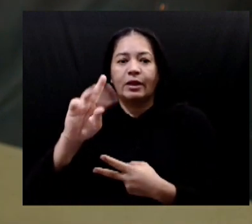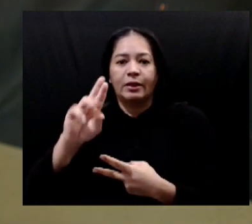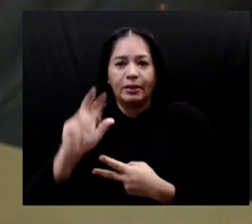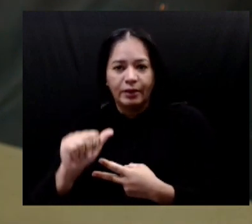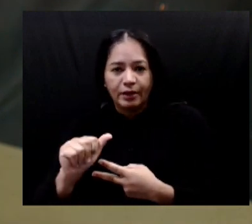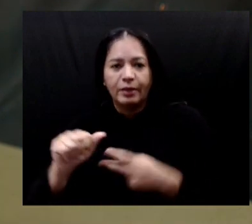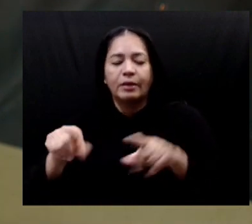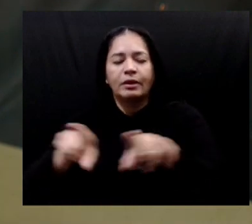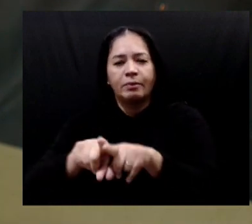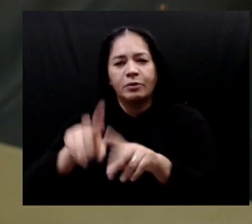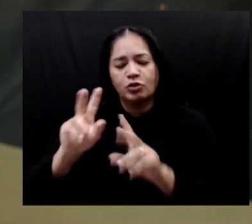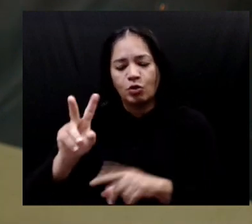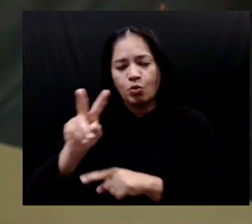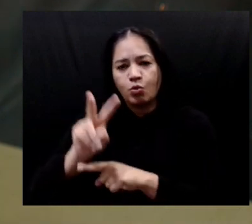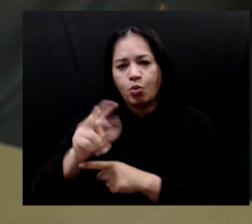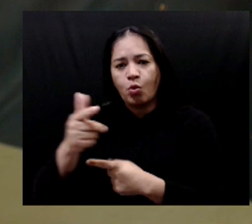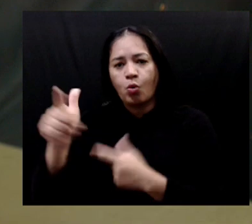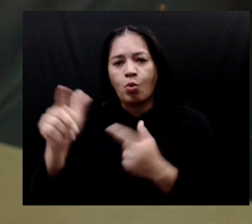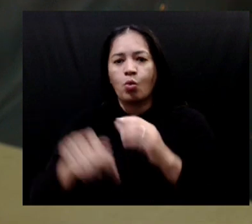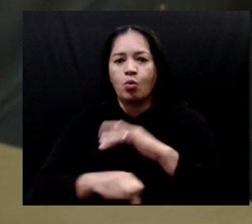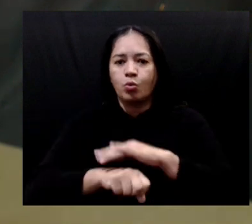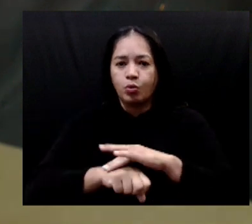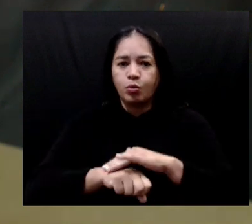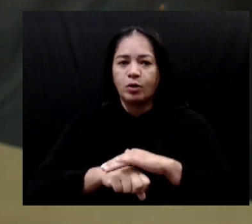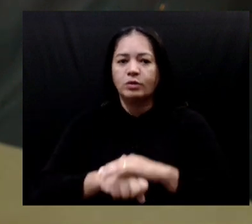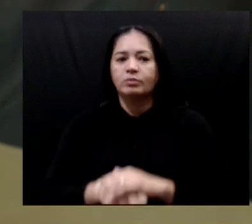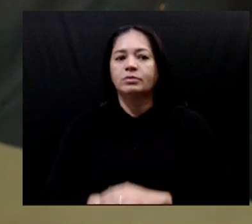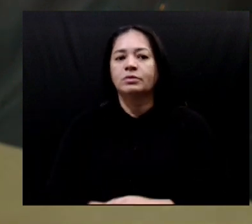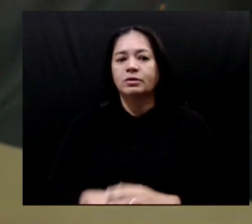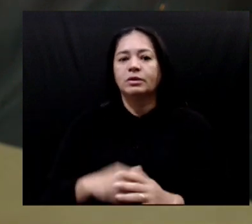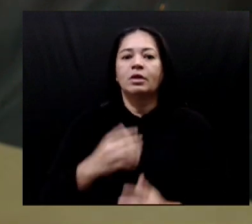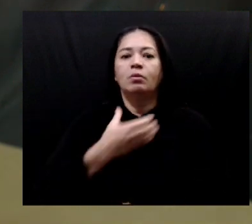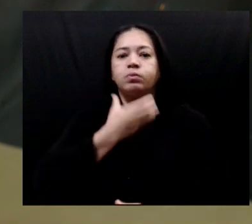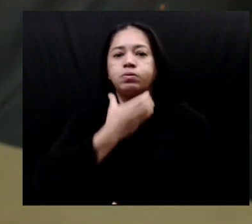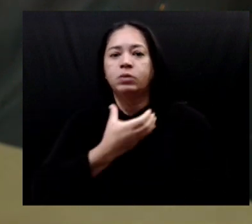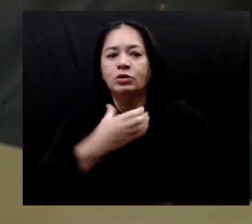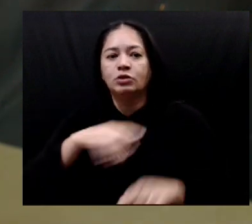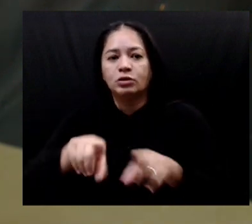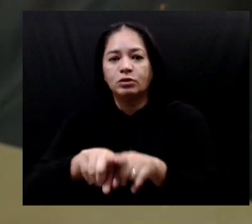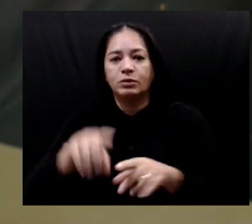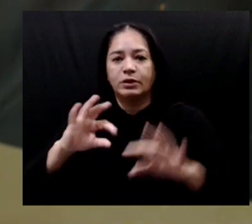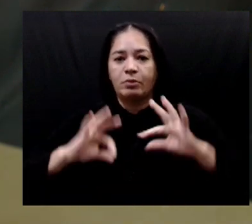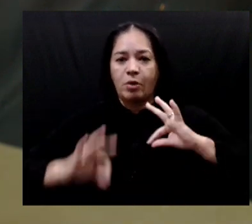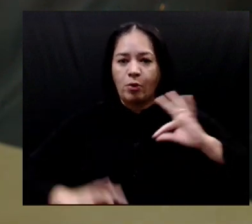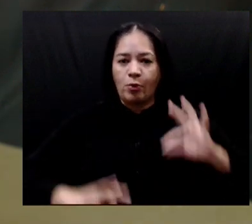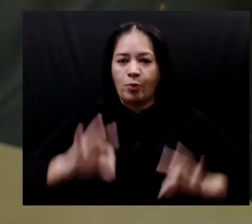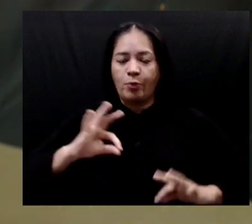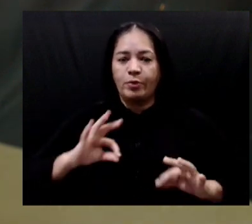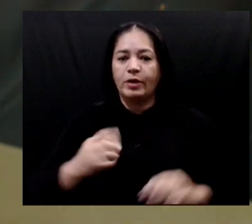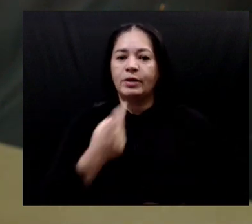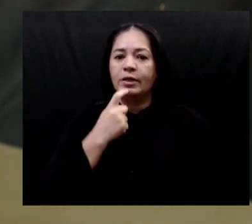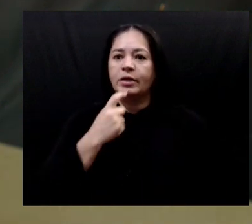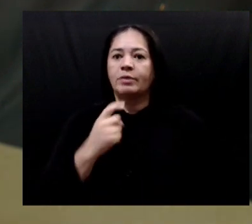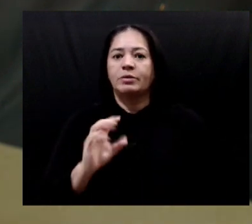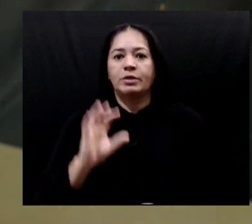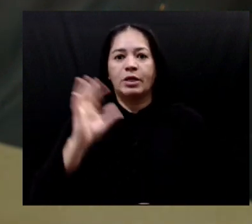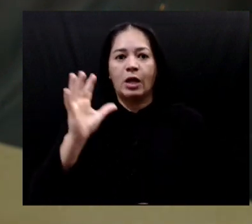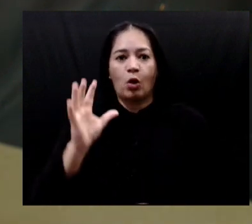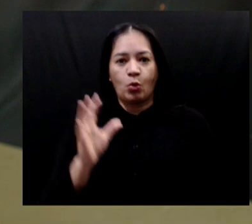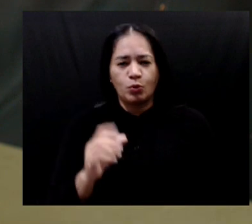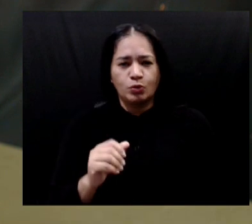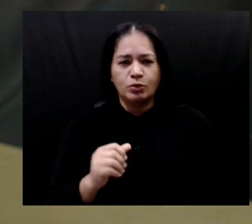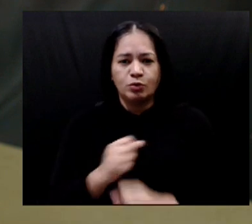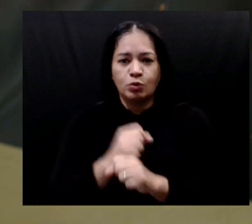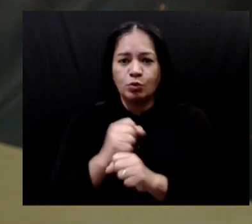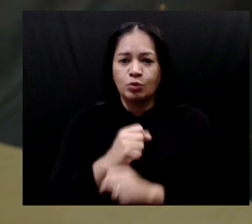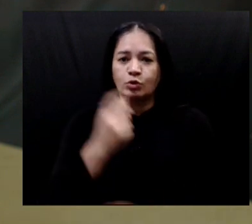contra outras doenças, como cachumba e a rubéola. Em Campinas, o último caso confirmado de sarampo foi em 2021